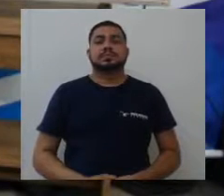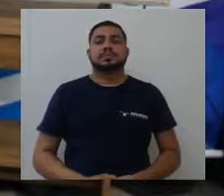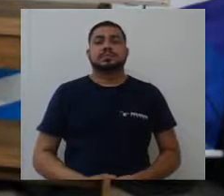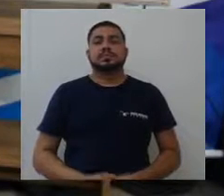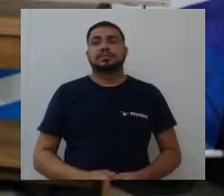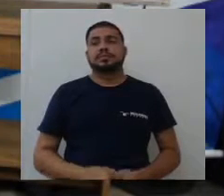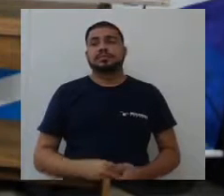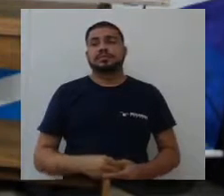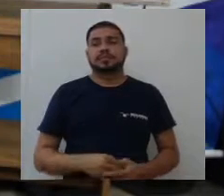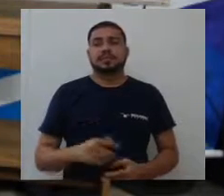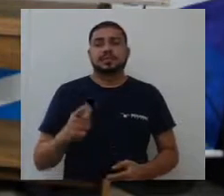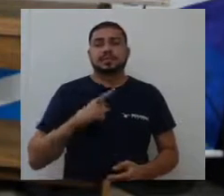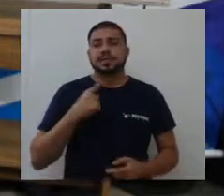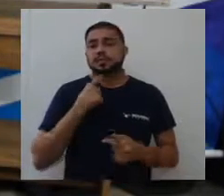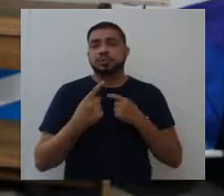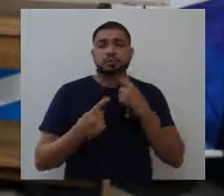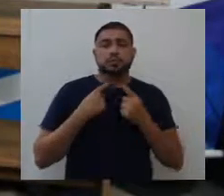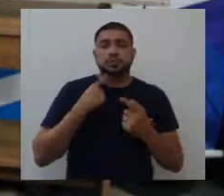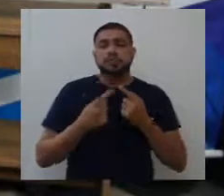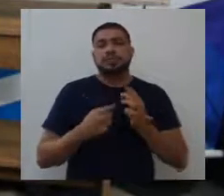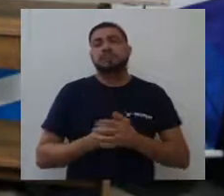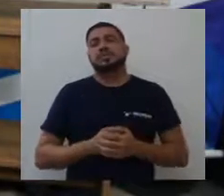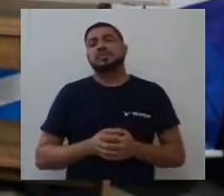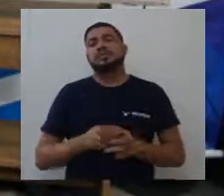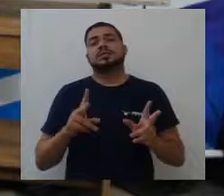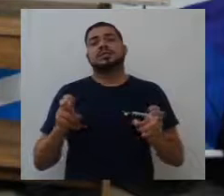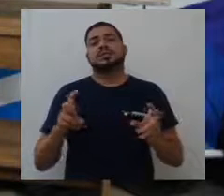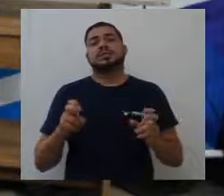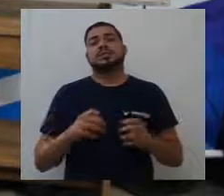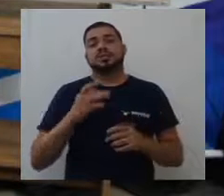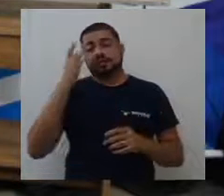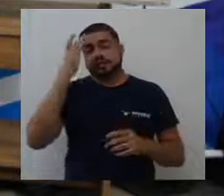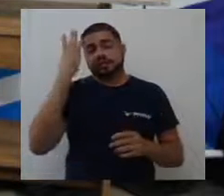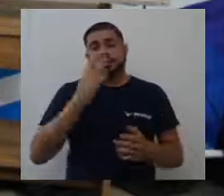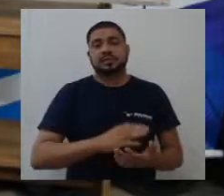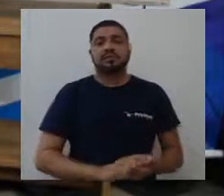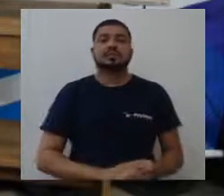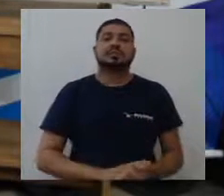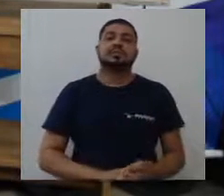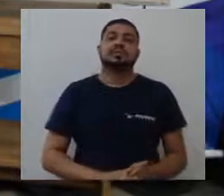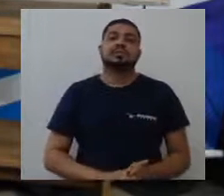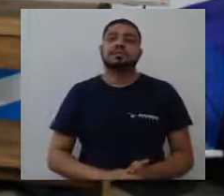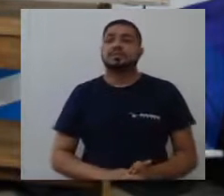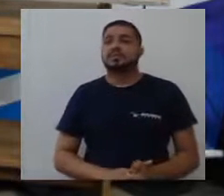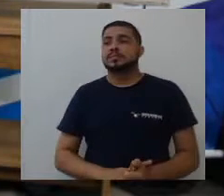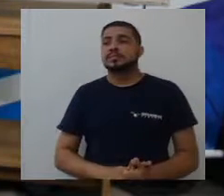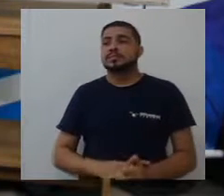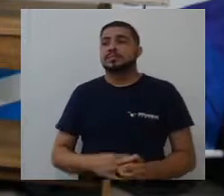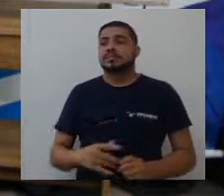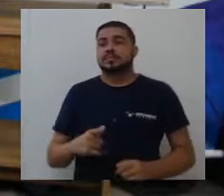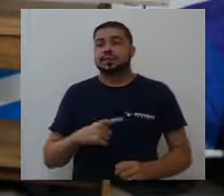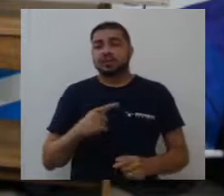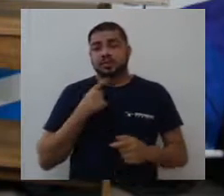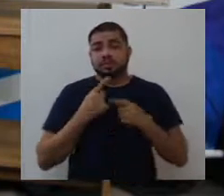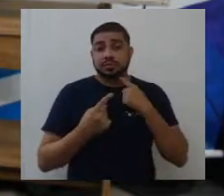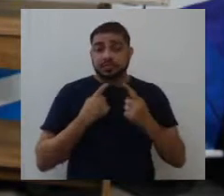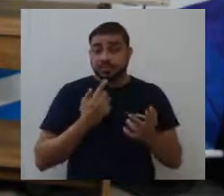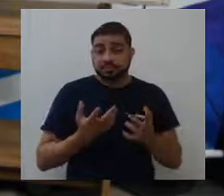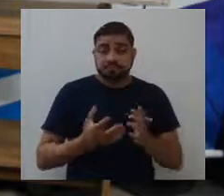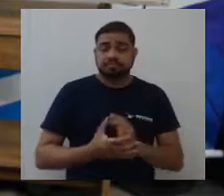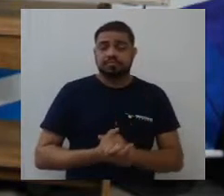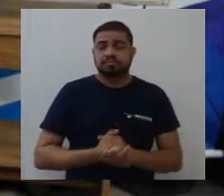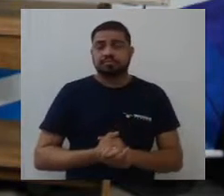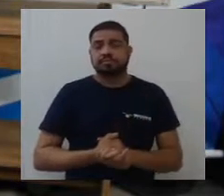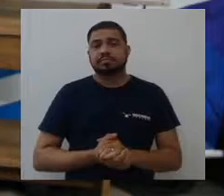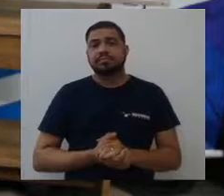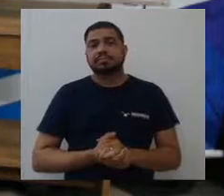Para ver aqui se tem alguma dúvida de vocês desse tema. Eu acho que o tema é fácil, mas vamos ver se tem alguma dúvida.